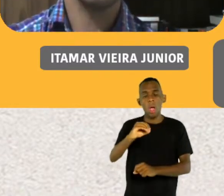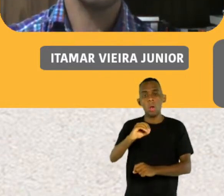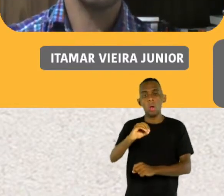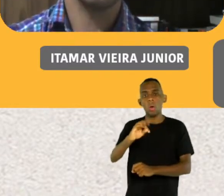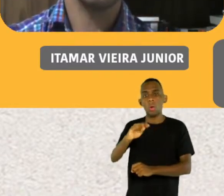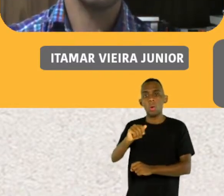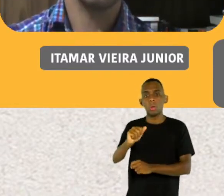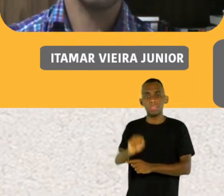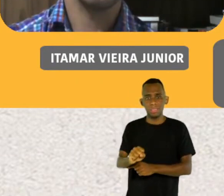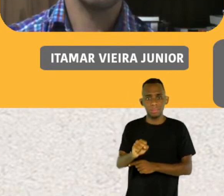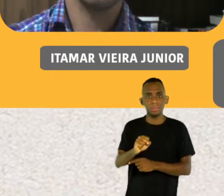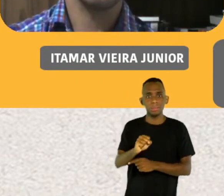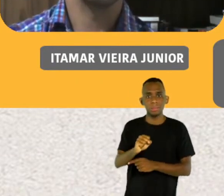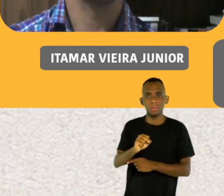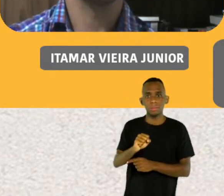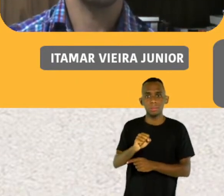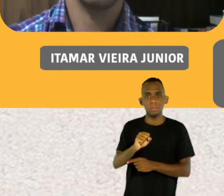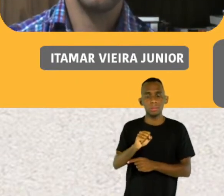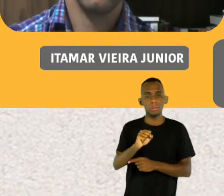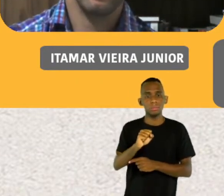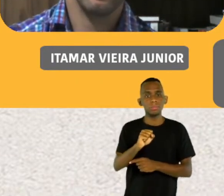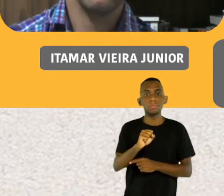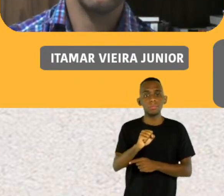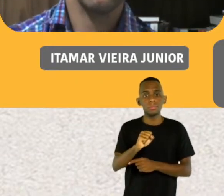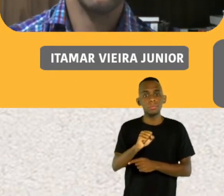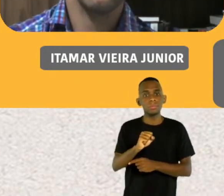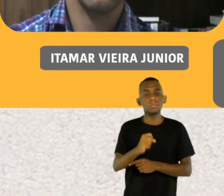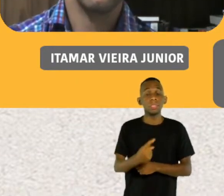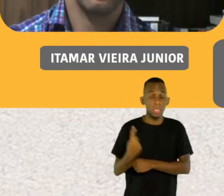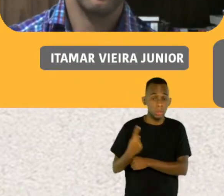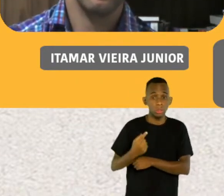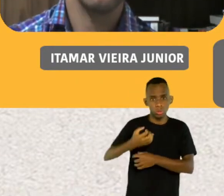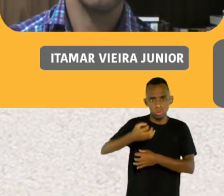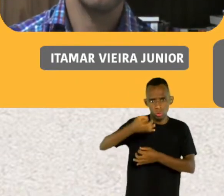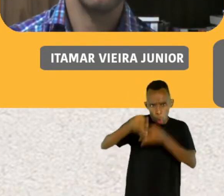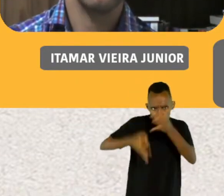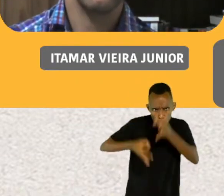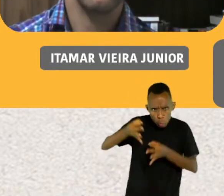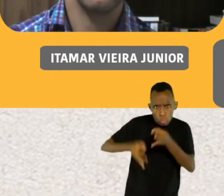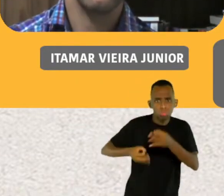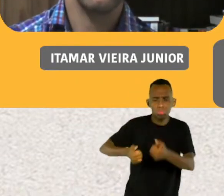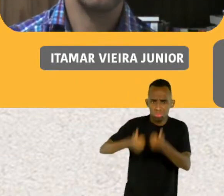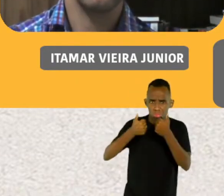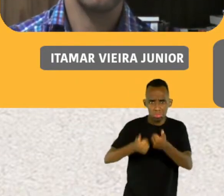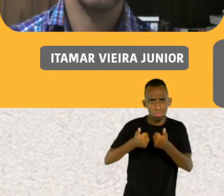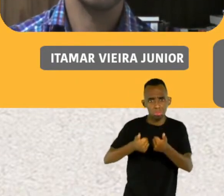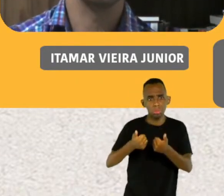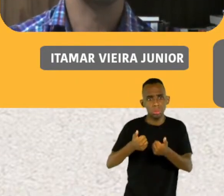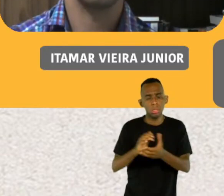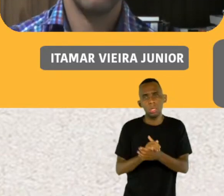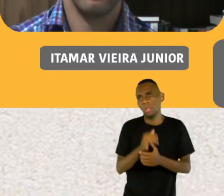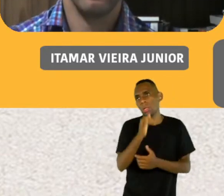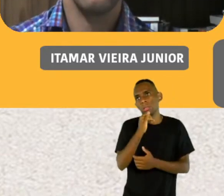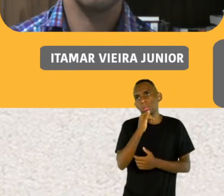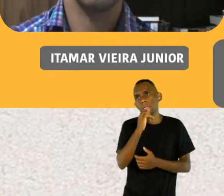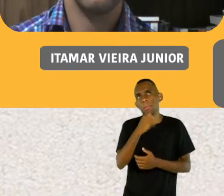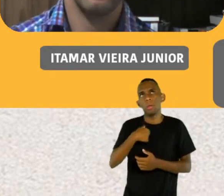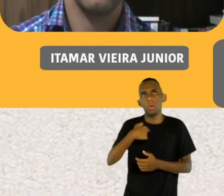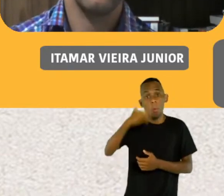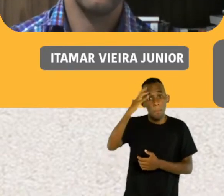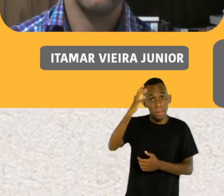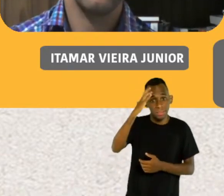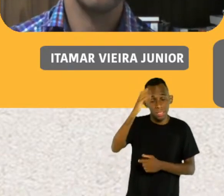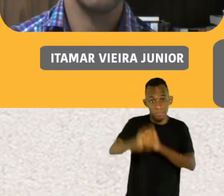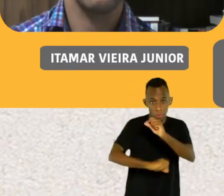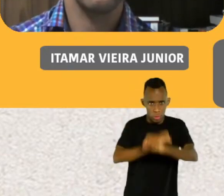que era extraordinariamente injusto e derrubaram uma tese, por exemplo, que eu tinha, que era o